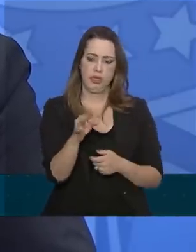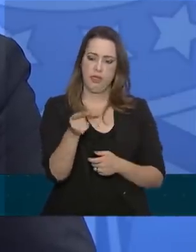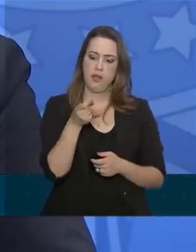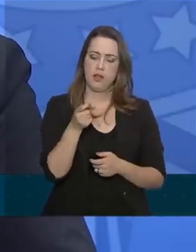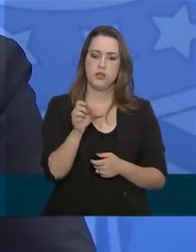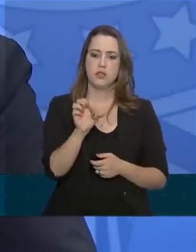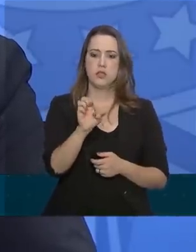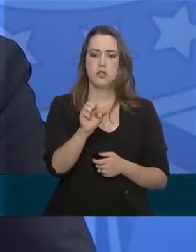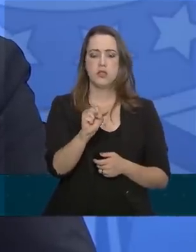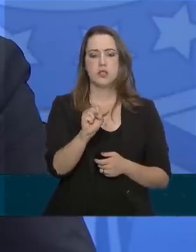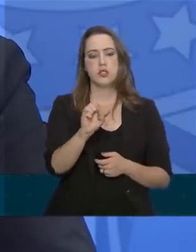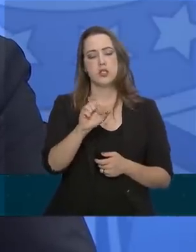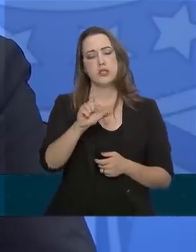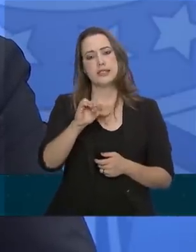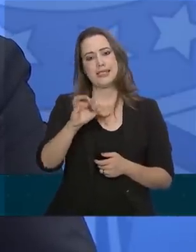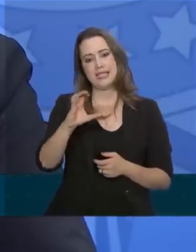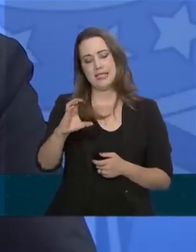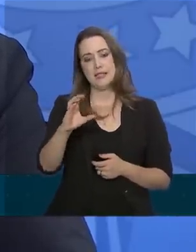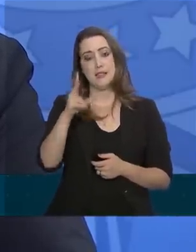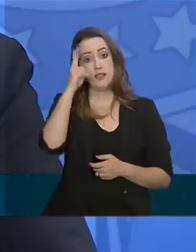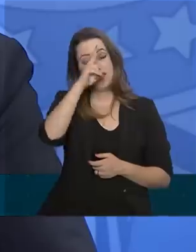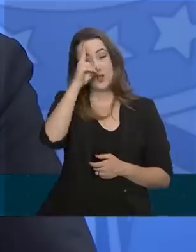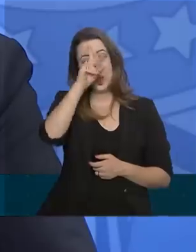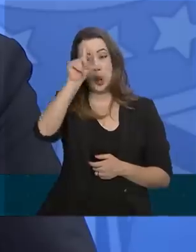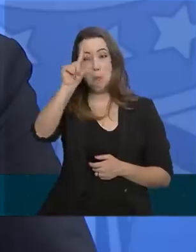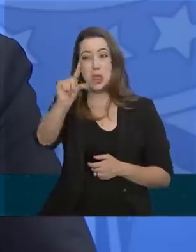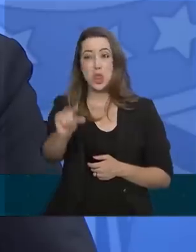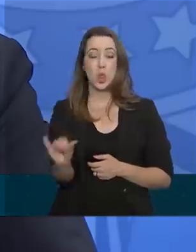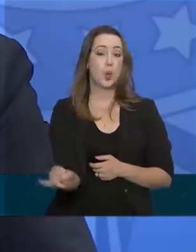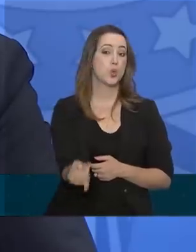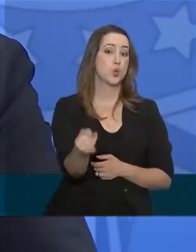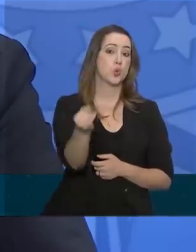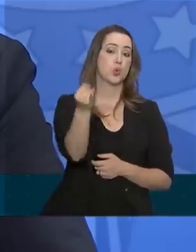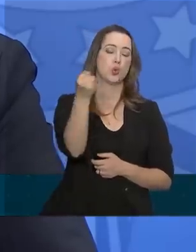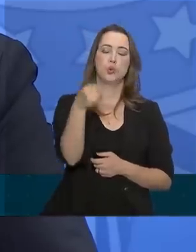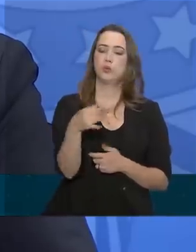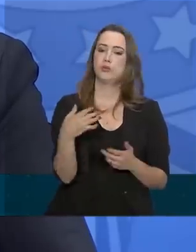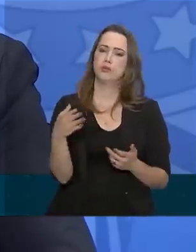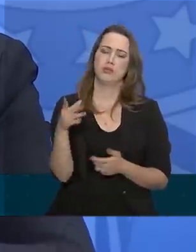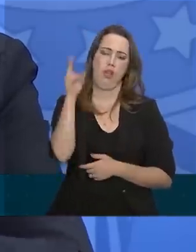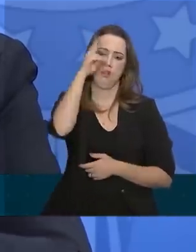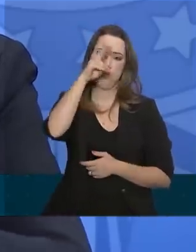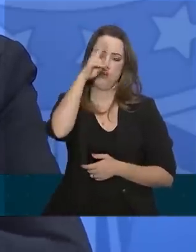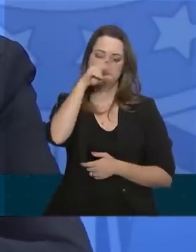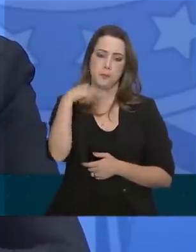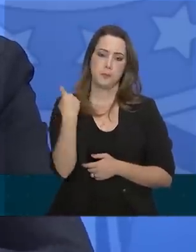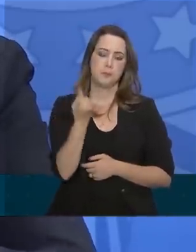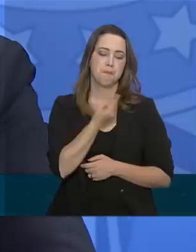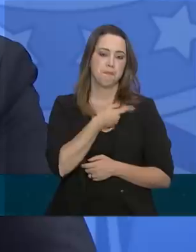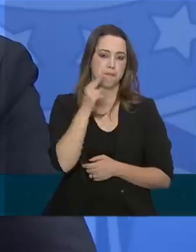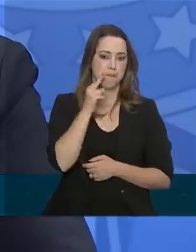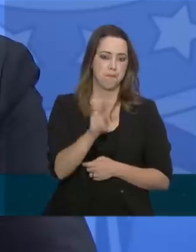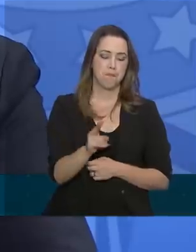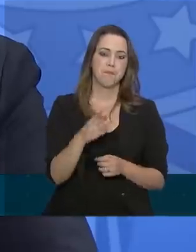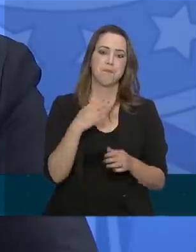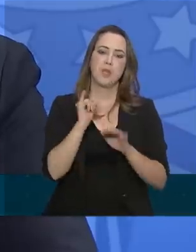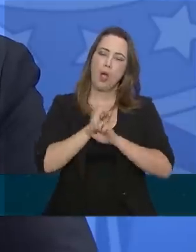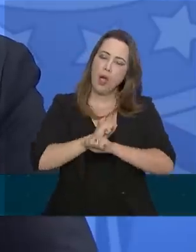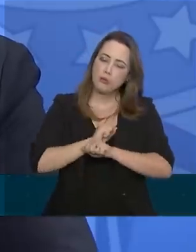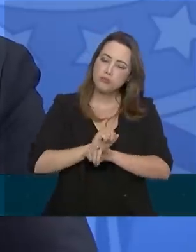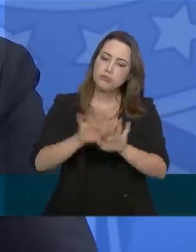da história os nossos o que nós estamos anunciando